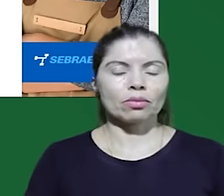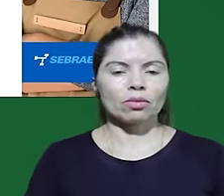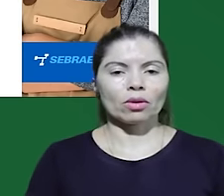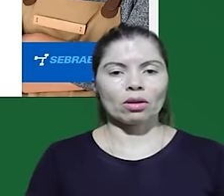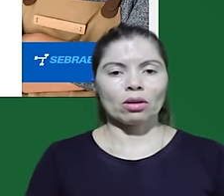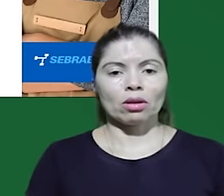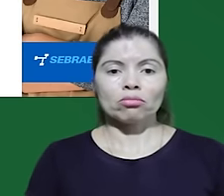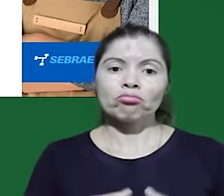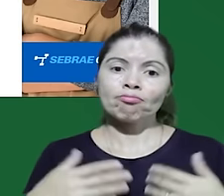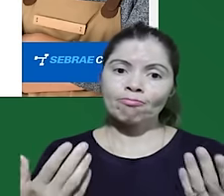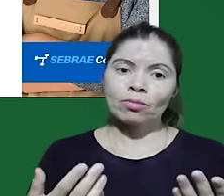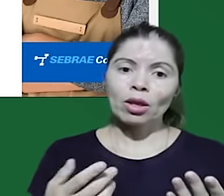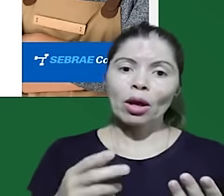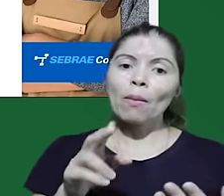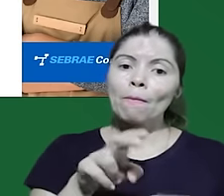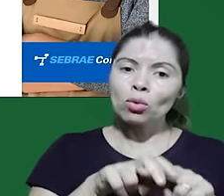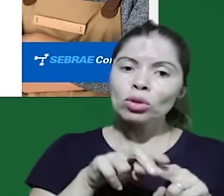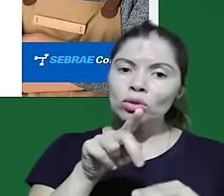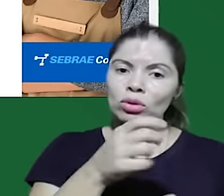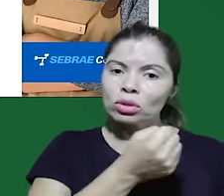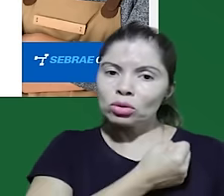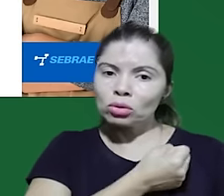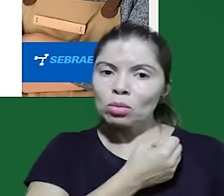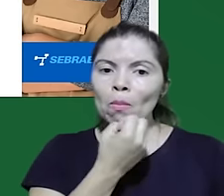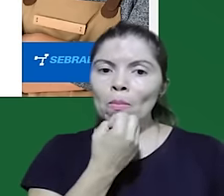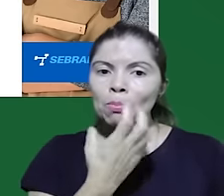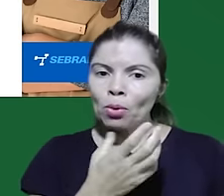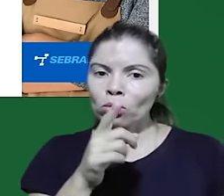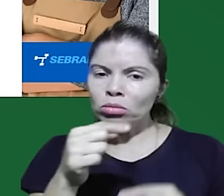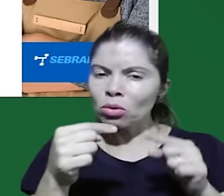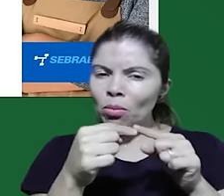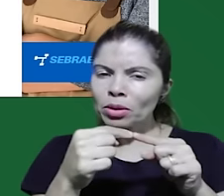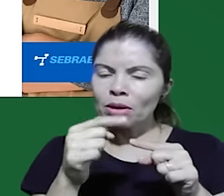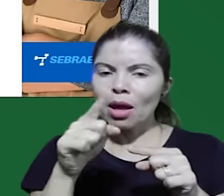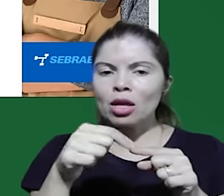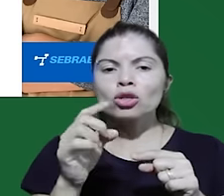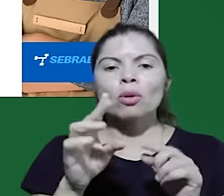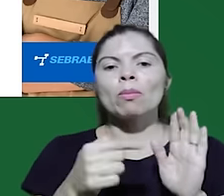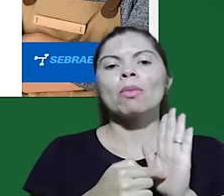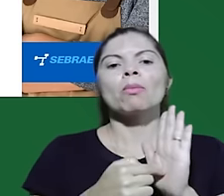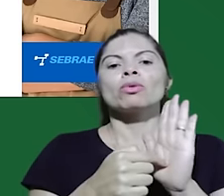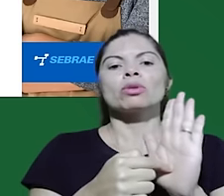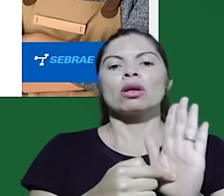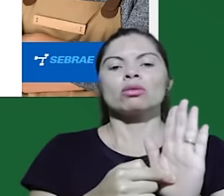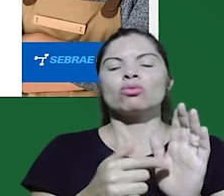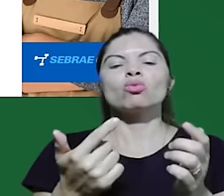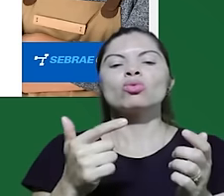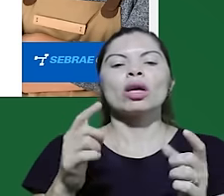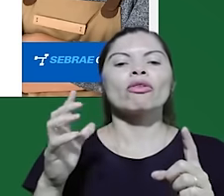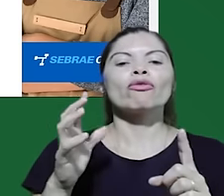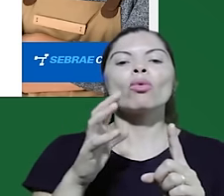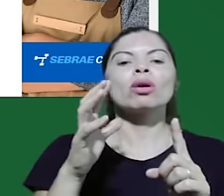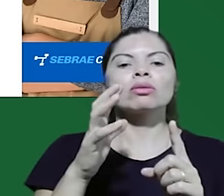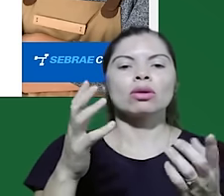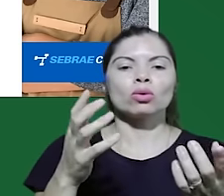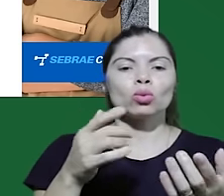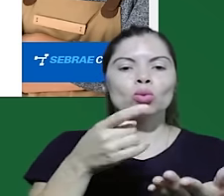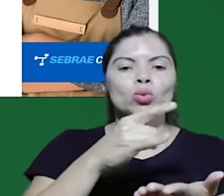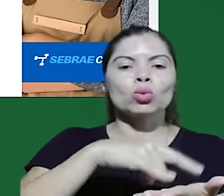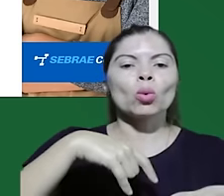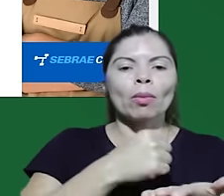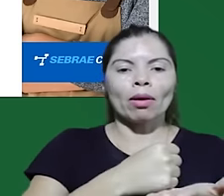tudo então por isso utilizar aqui aqui é um mero apontador né não não influencia na emissão do documento